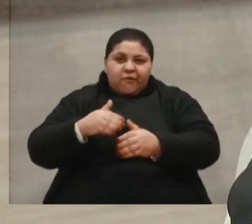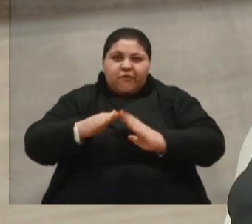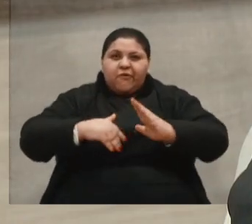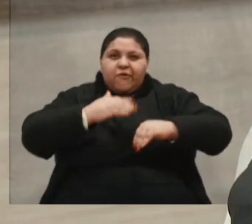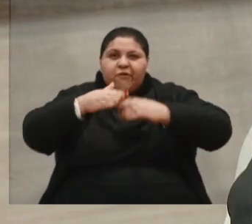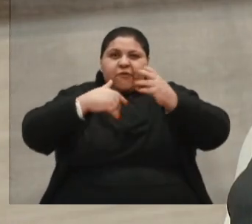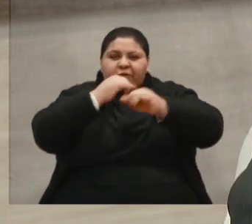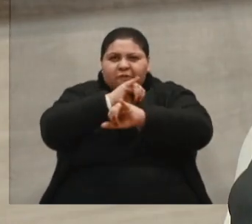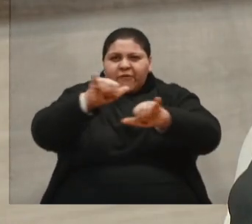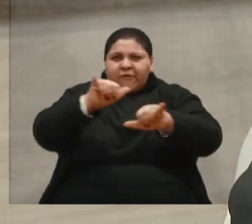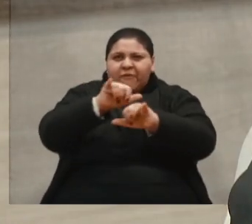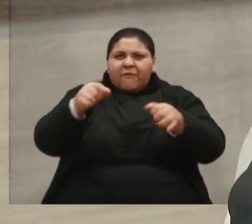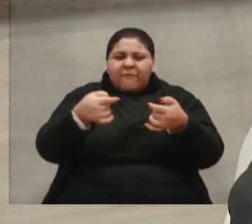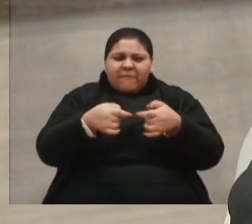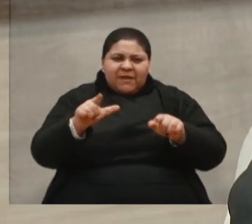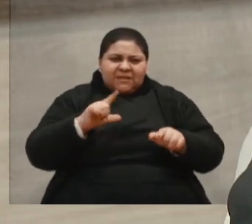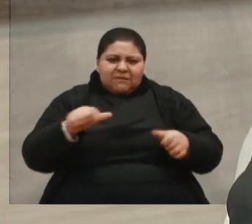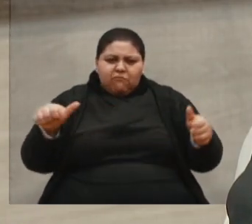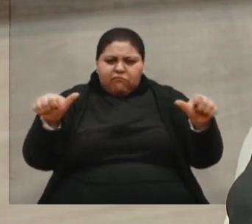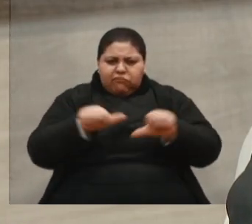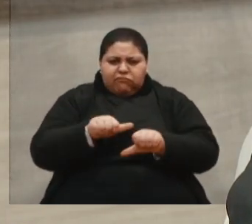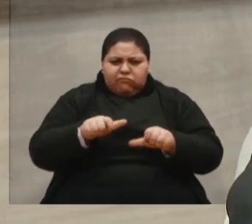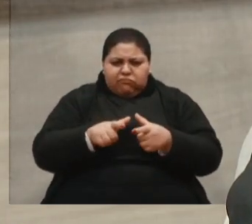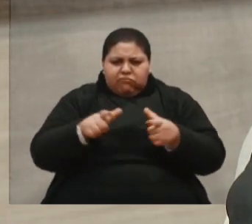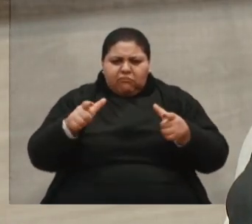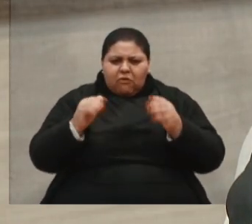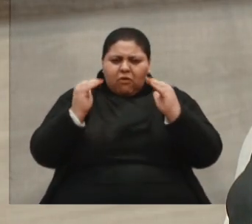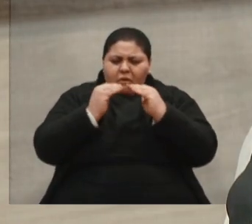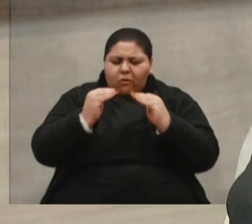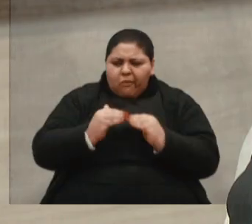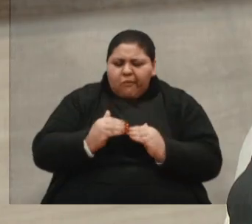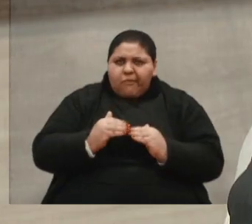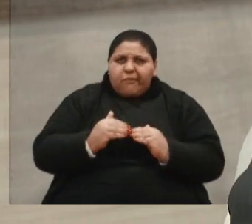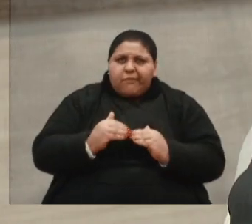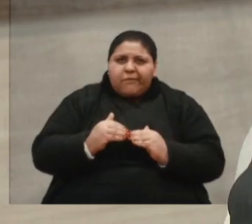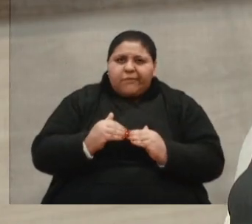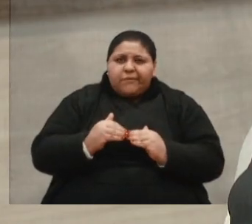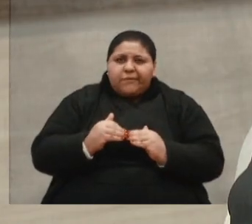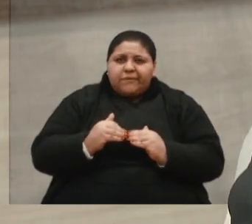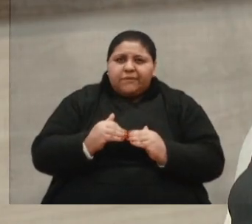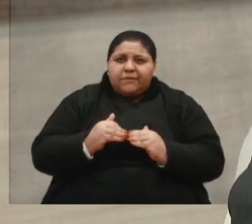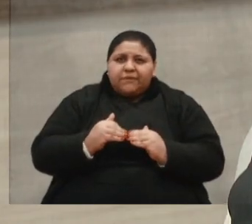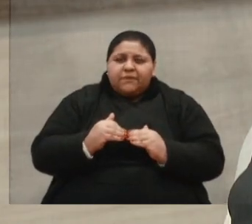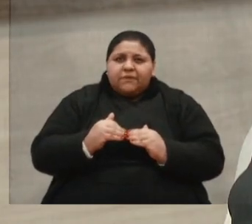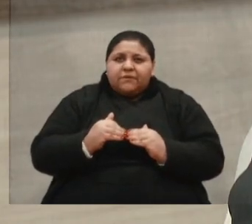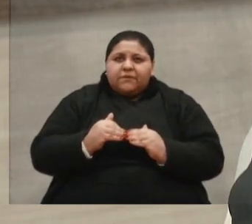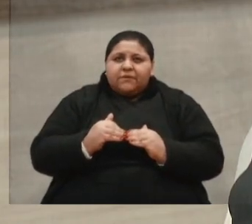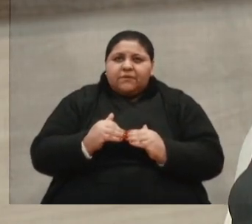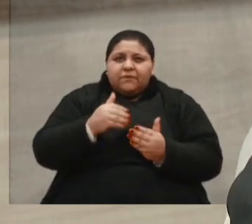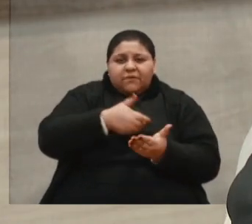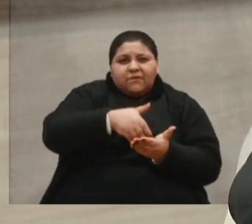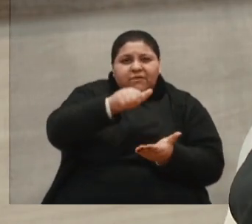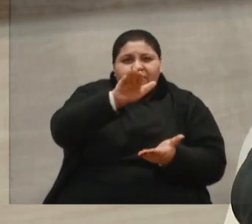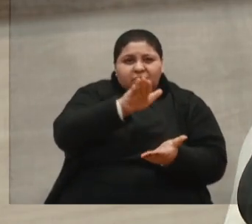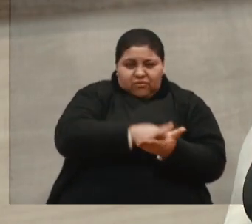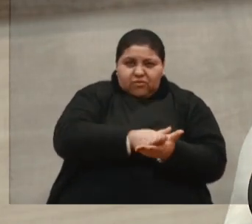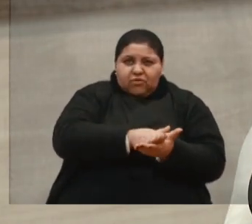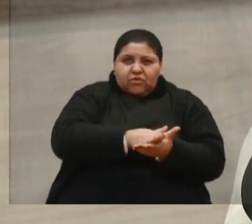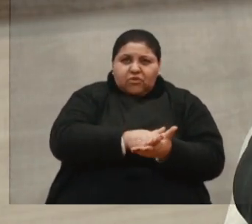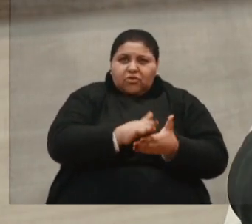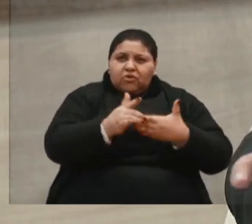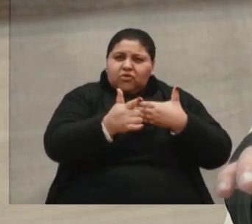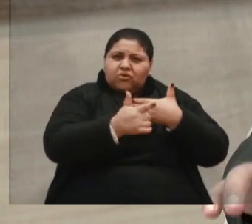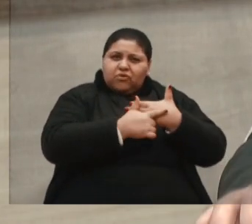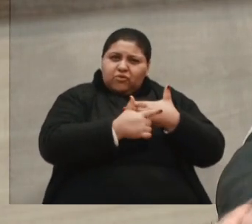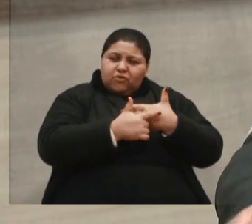acompanhei mais a evolução no noticiário, mas houve uma crise enorme que culminou com a exoneração, pelo